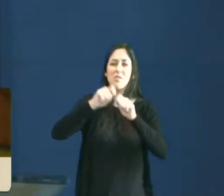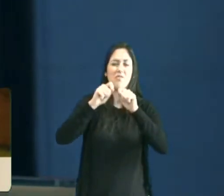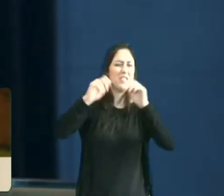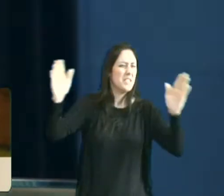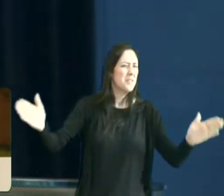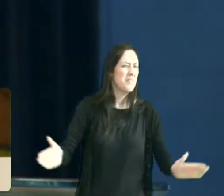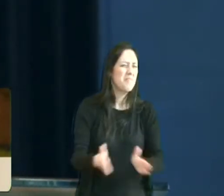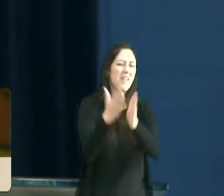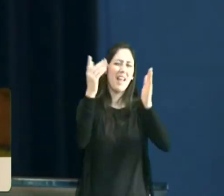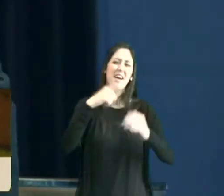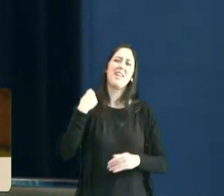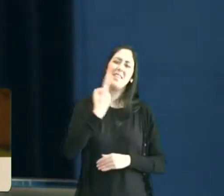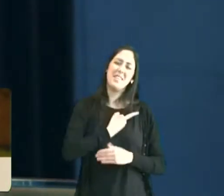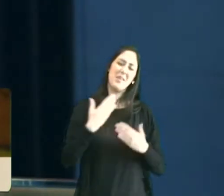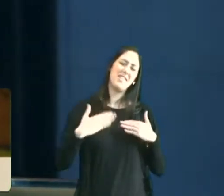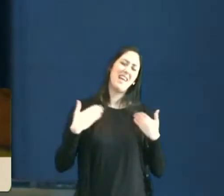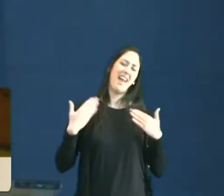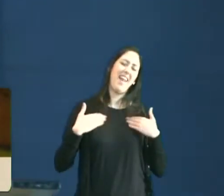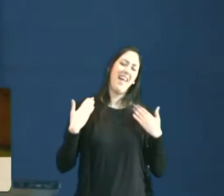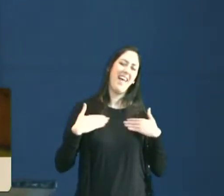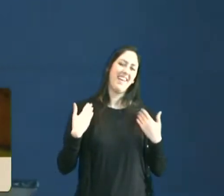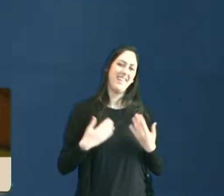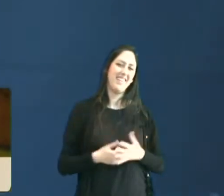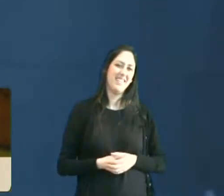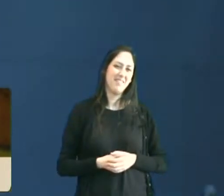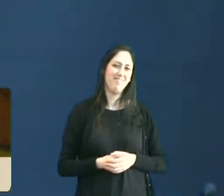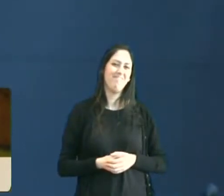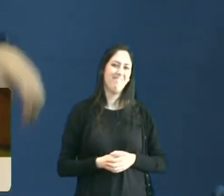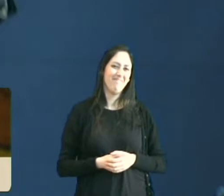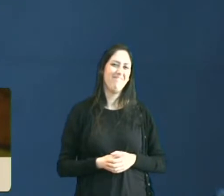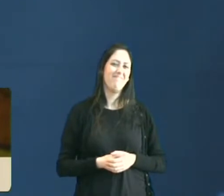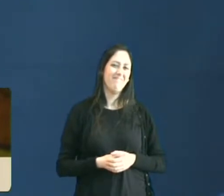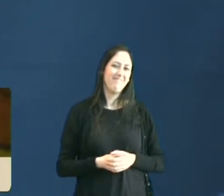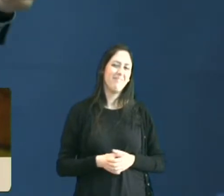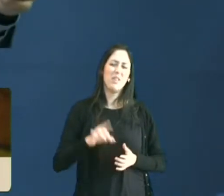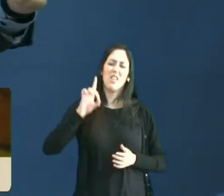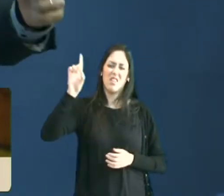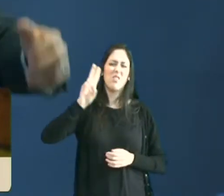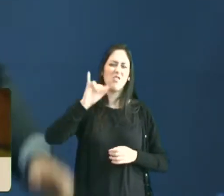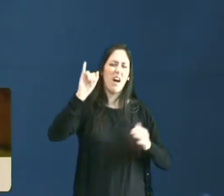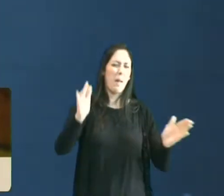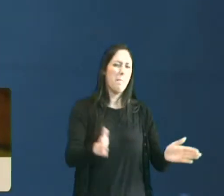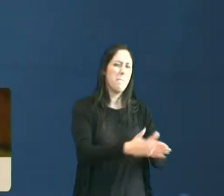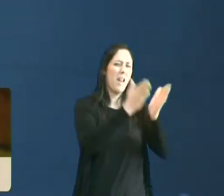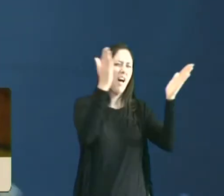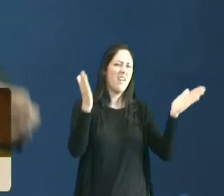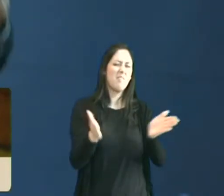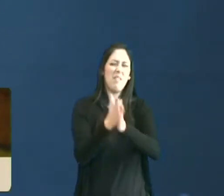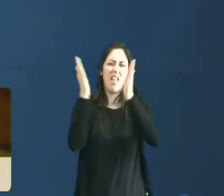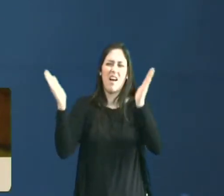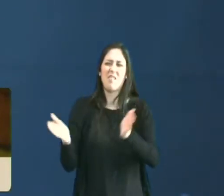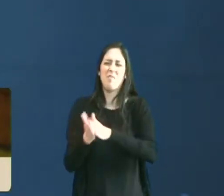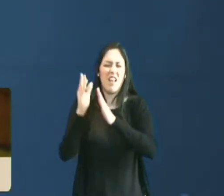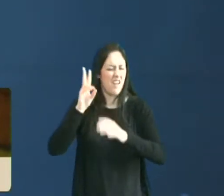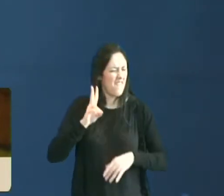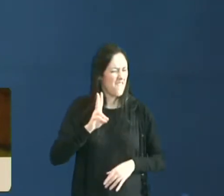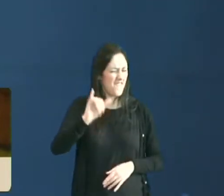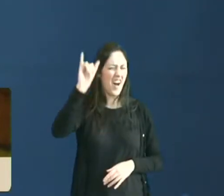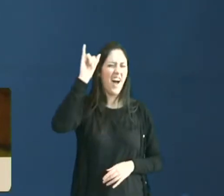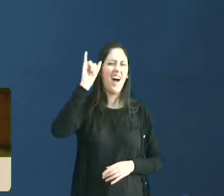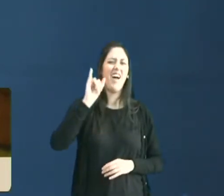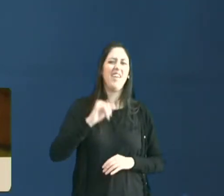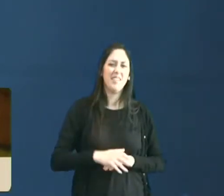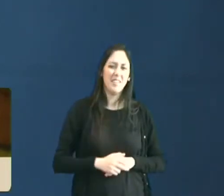isso estamos alegres. O Senhor fará grandes coisas, o Senhor fará